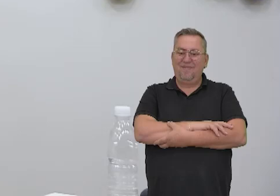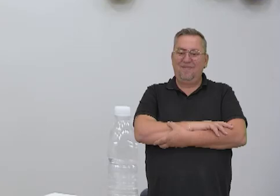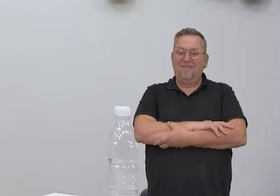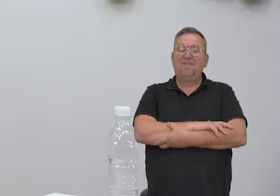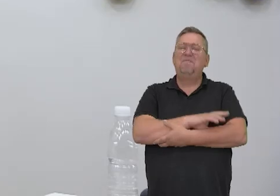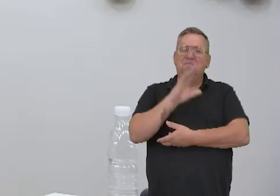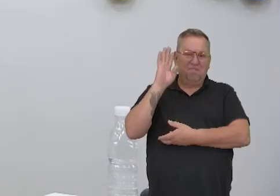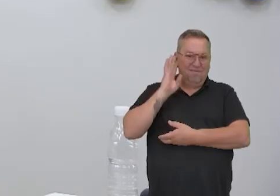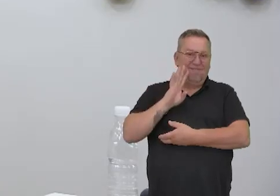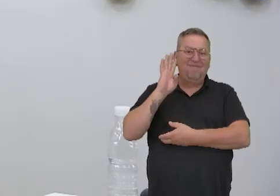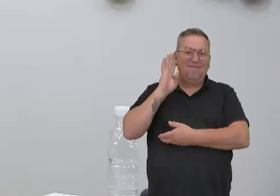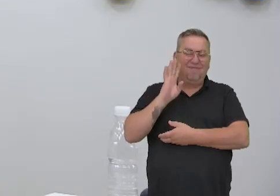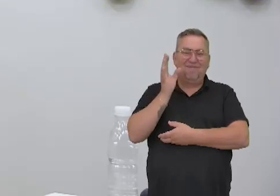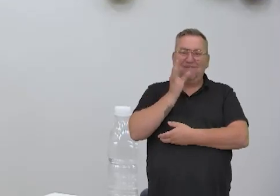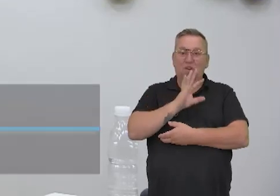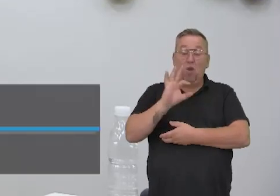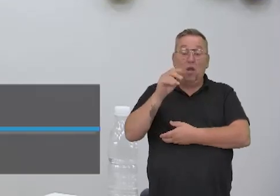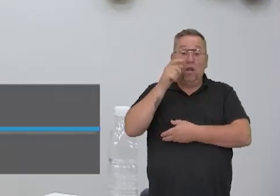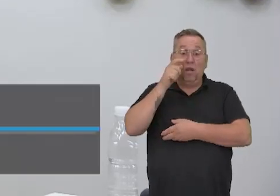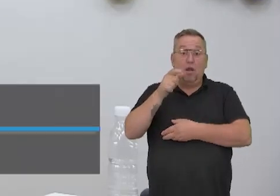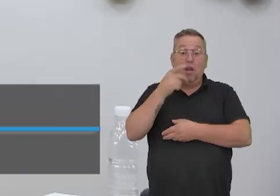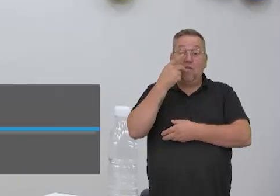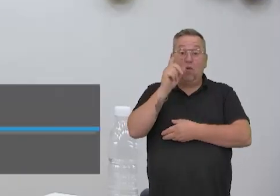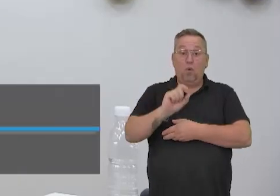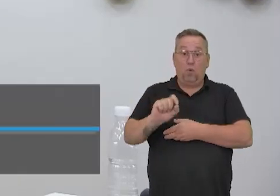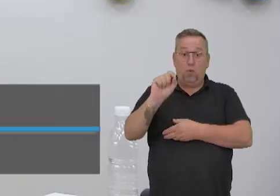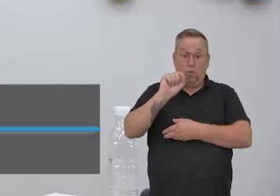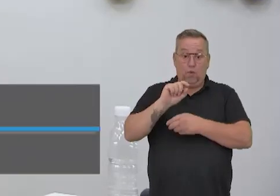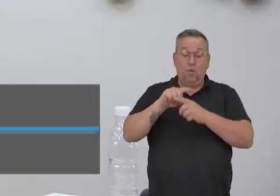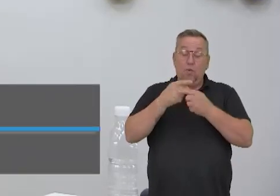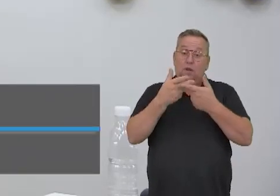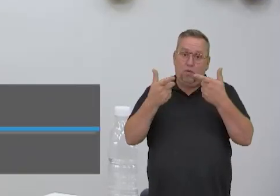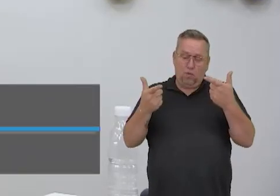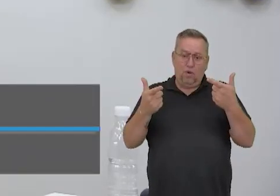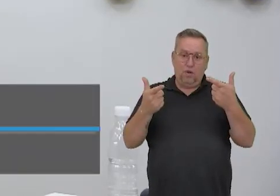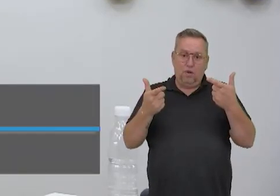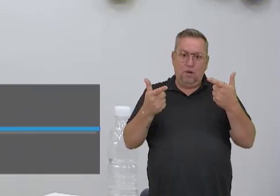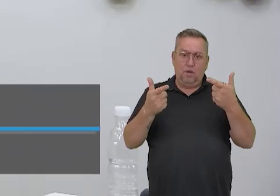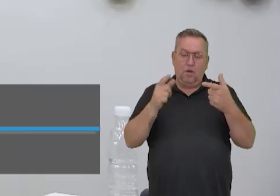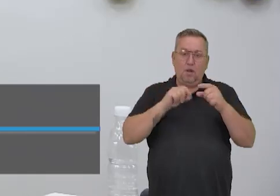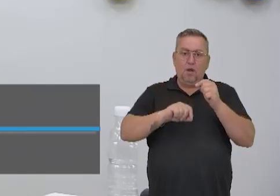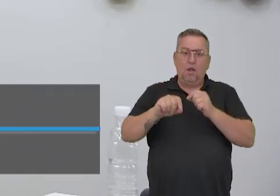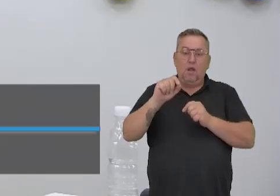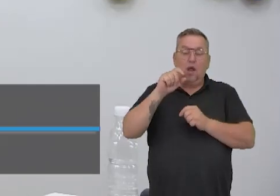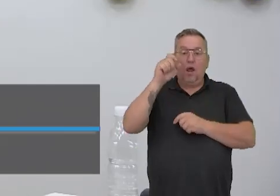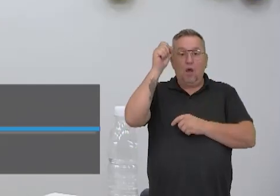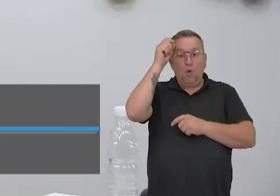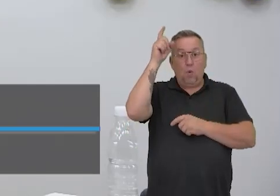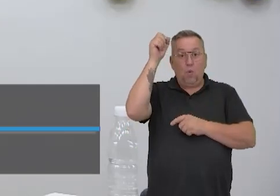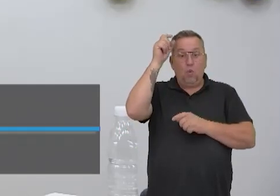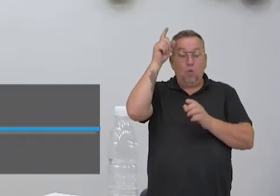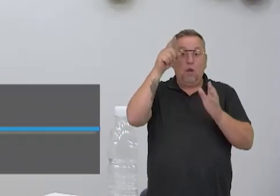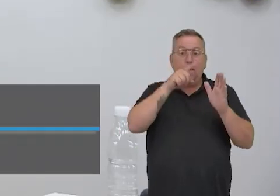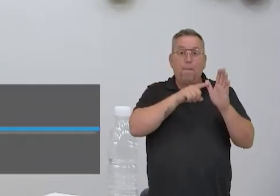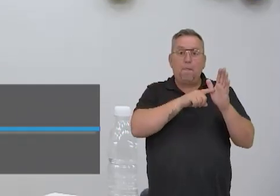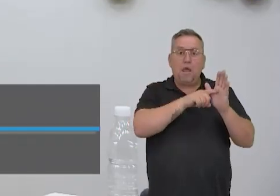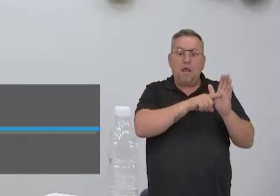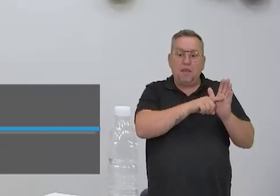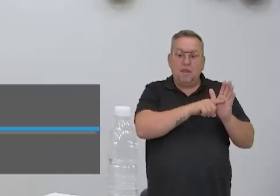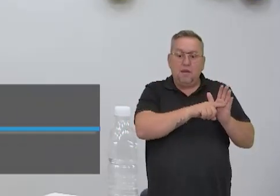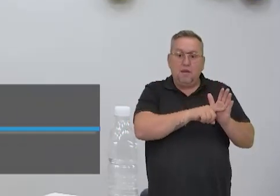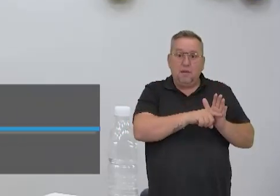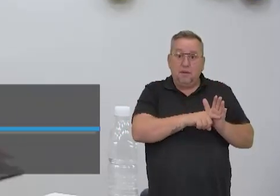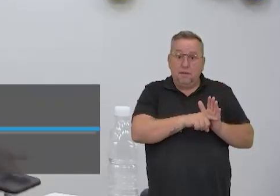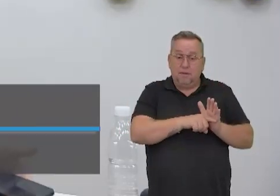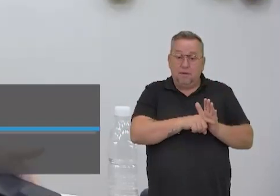Muito bom, né? Uma coisa muito interessante que ele disse aí, uma das, né? A cultura da pesquisa. Não